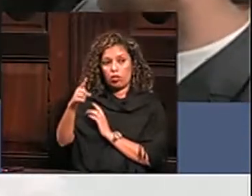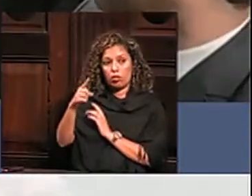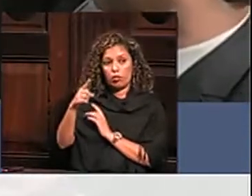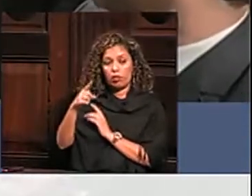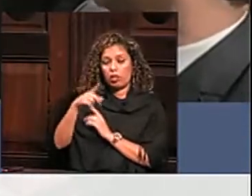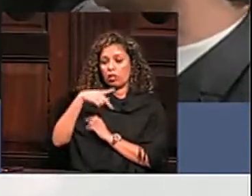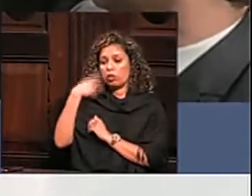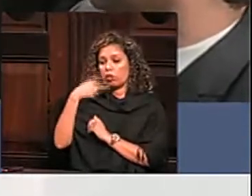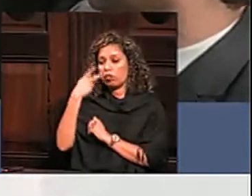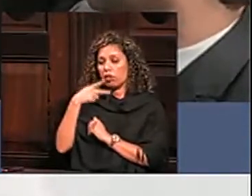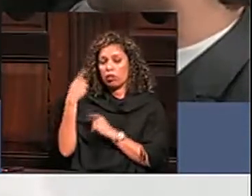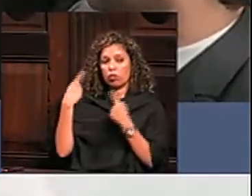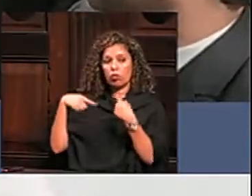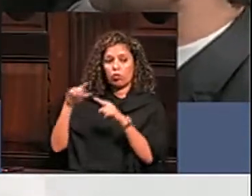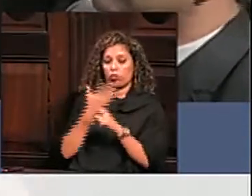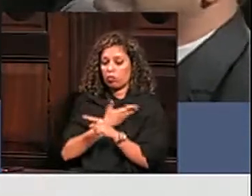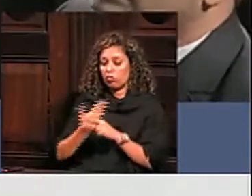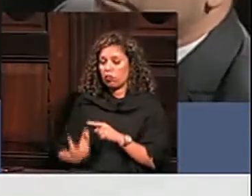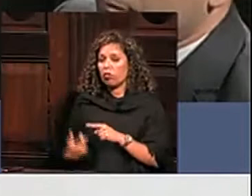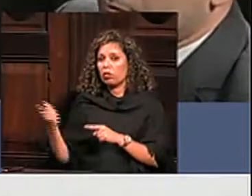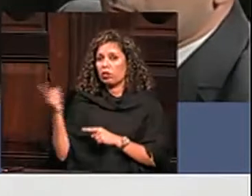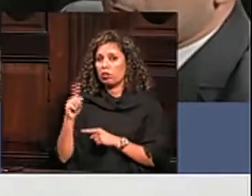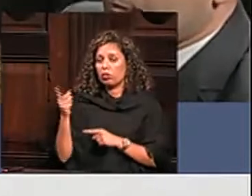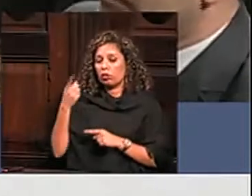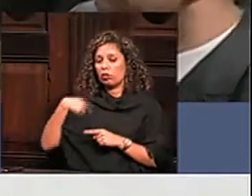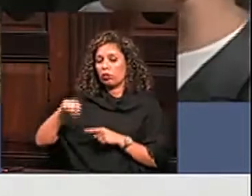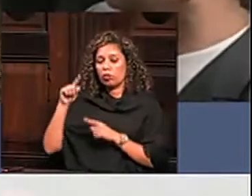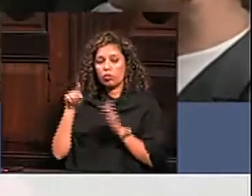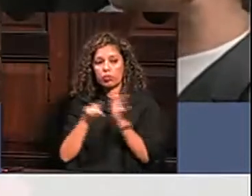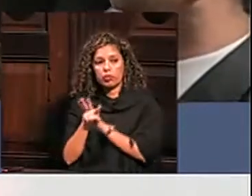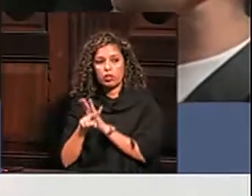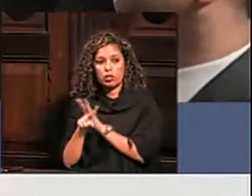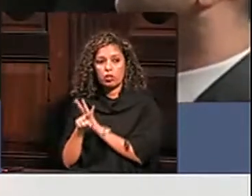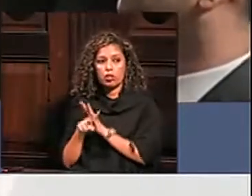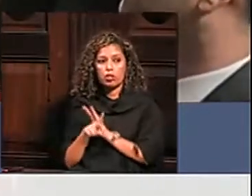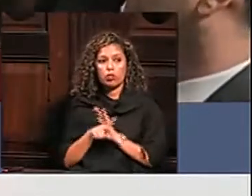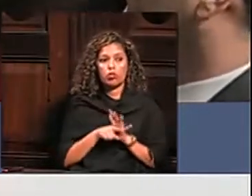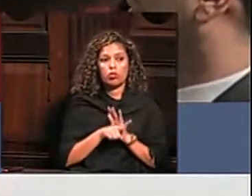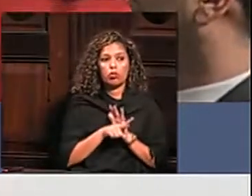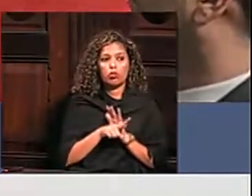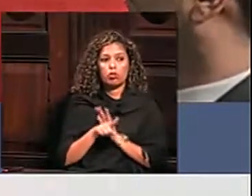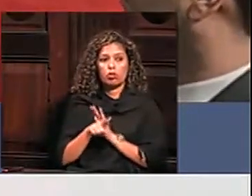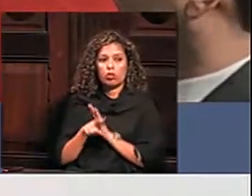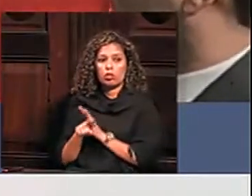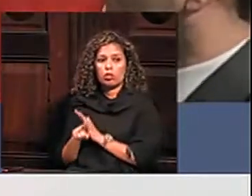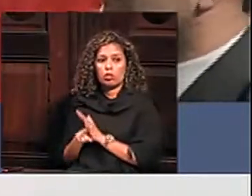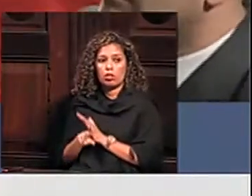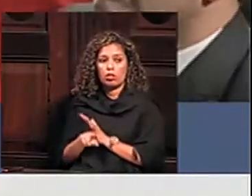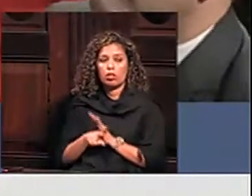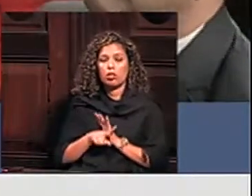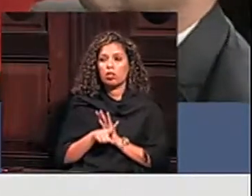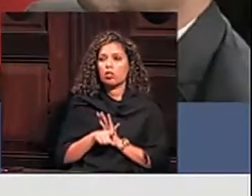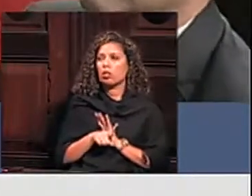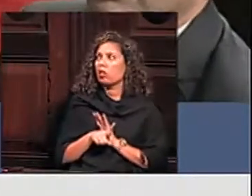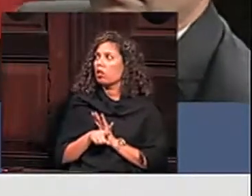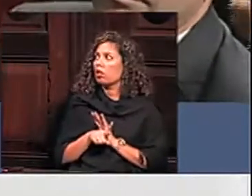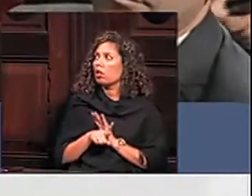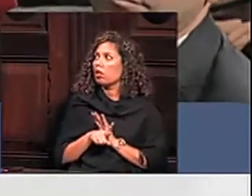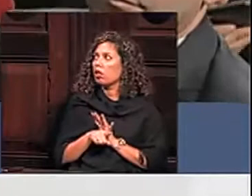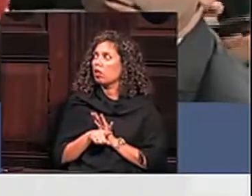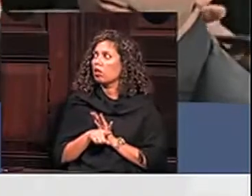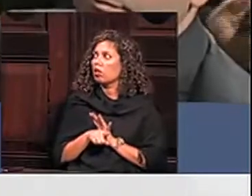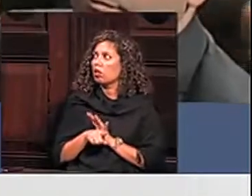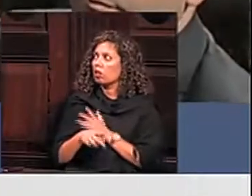estamos tratando do interesse dos caminhoneiros. O governo sensibilizou através da sua liderança com